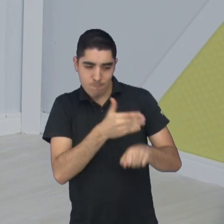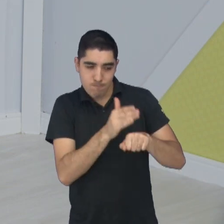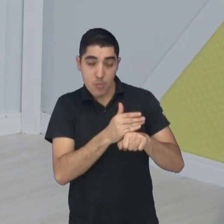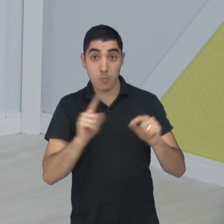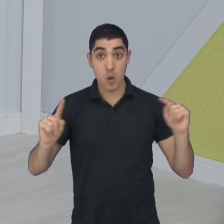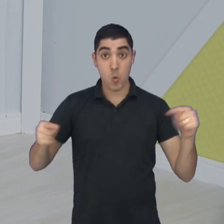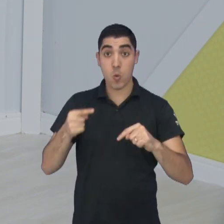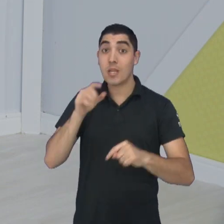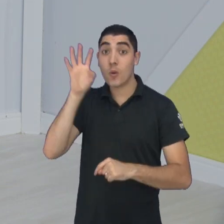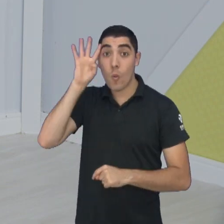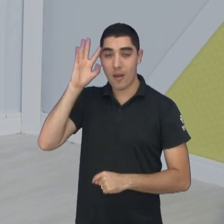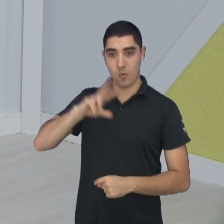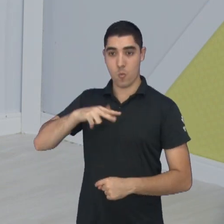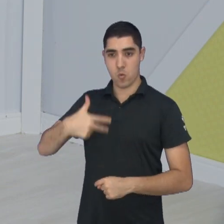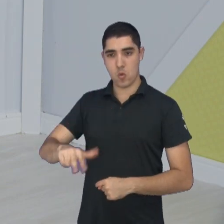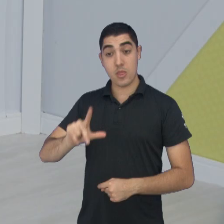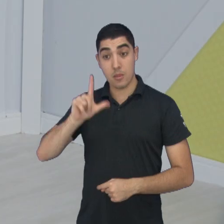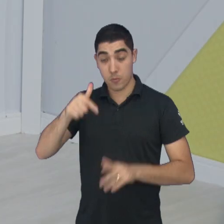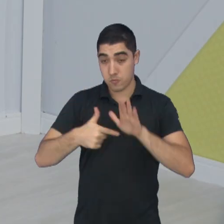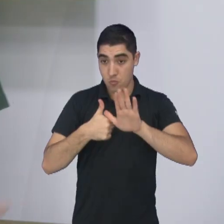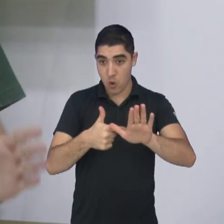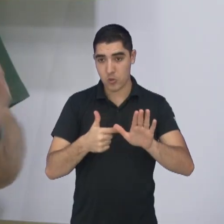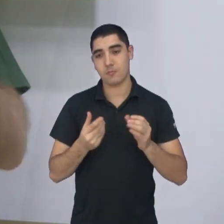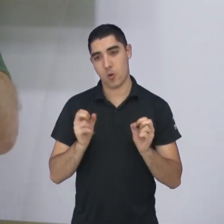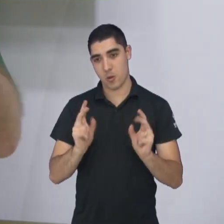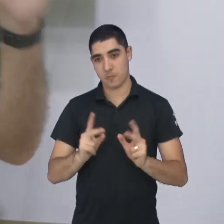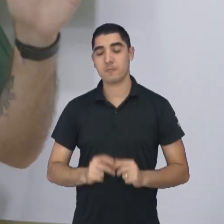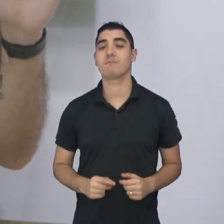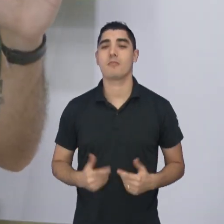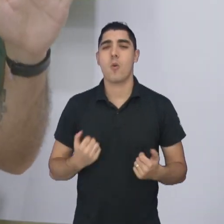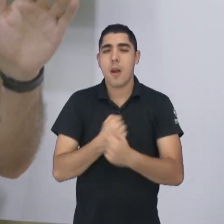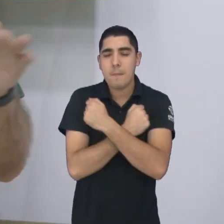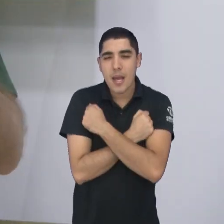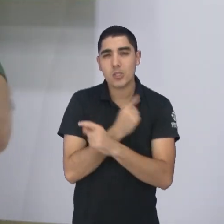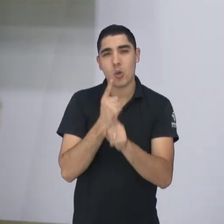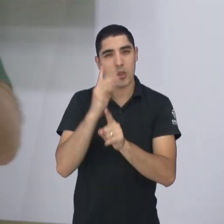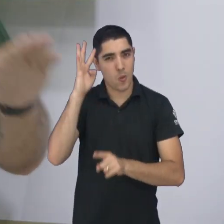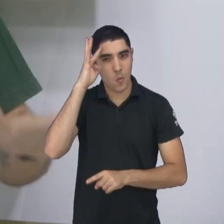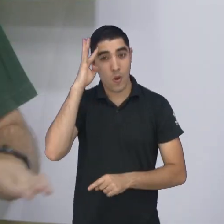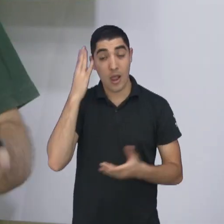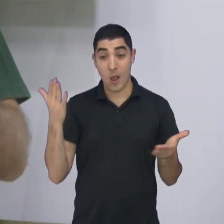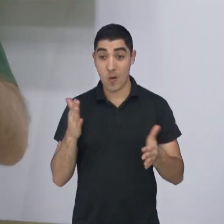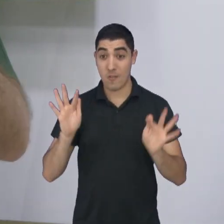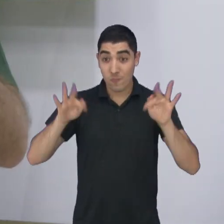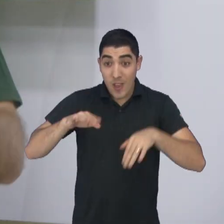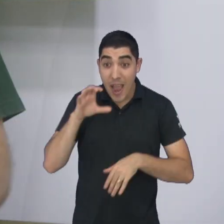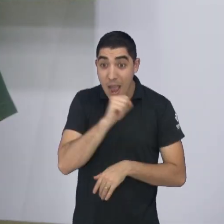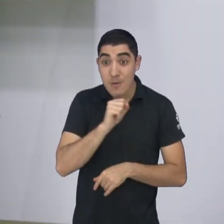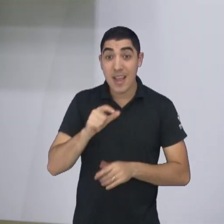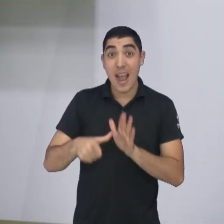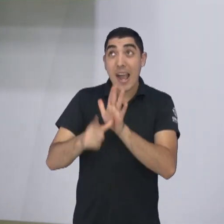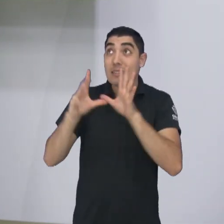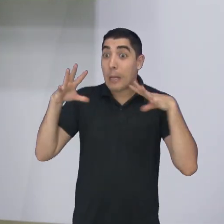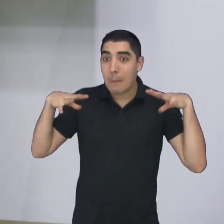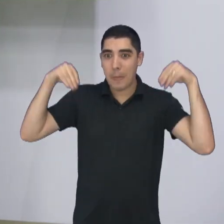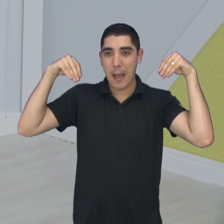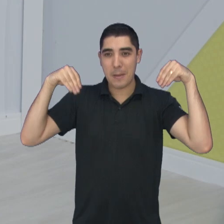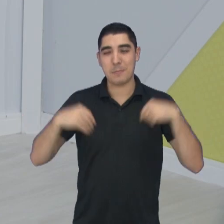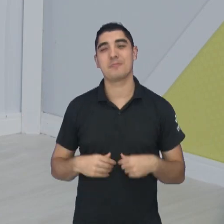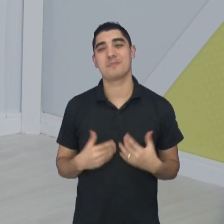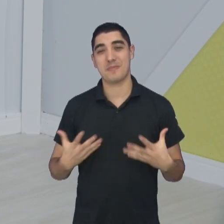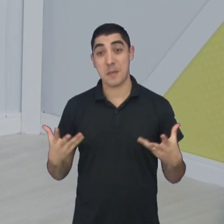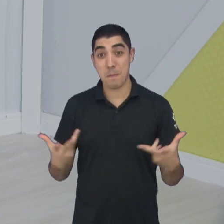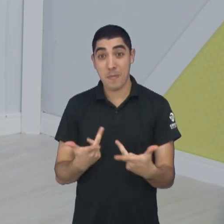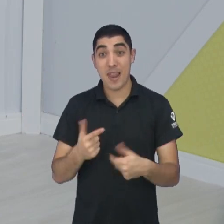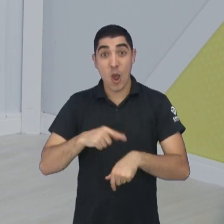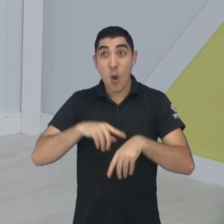gente abordar na próxima quarta-feira. Grande abraço, até lá, Brunão. Um abraço, até quarta-feira que vem. Eu vou encerrar rápido antes que as luzes apaguem. Que beleza, vai